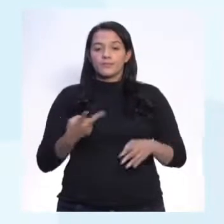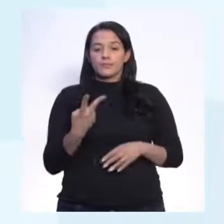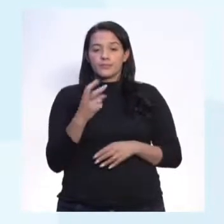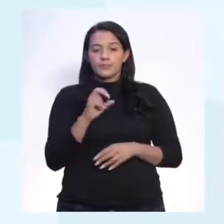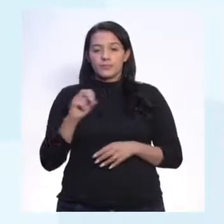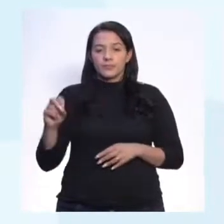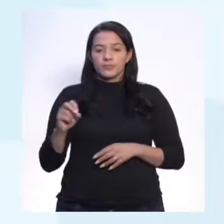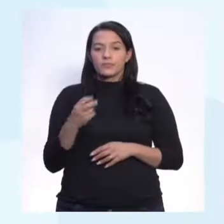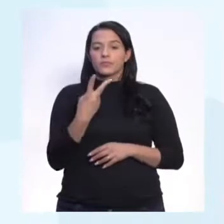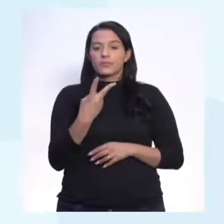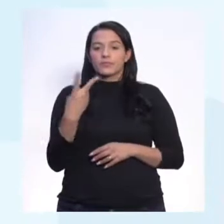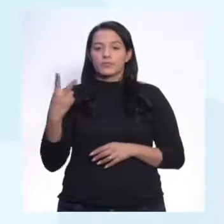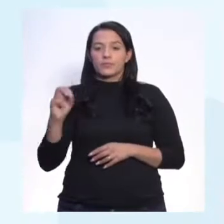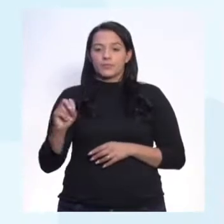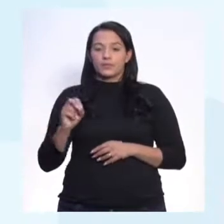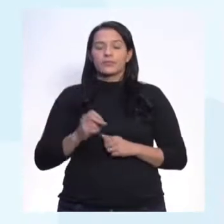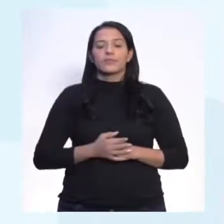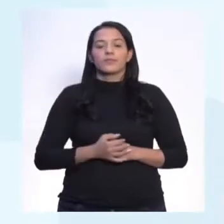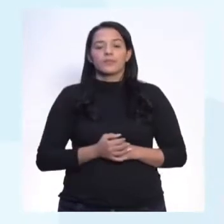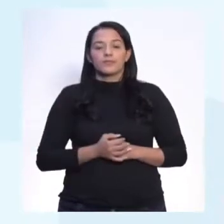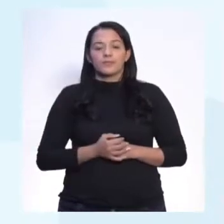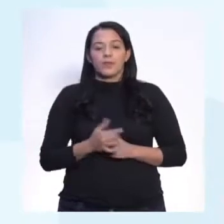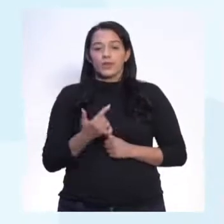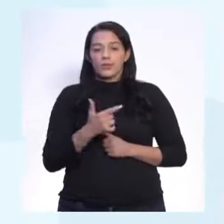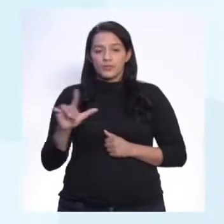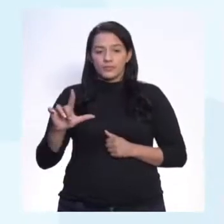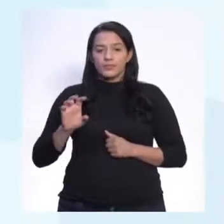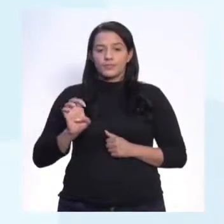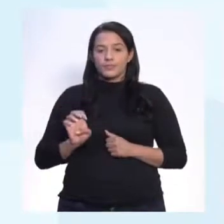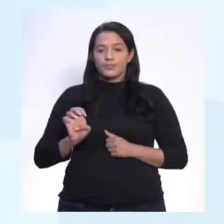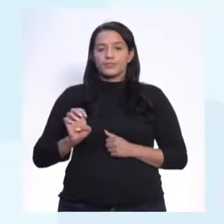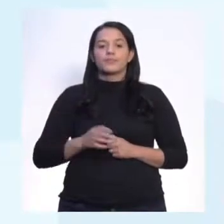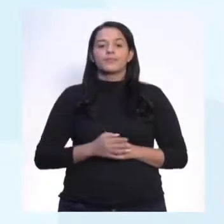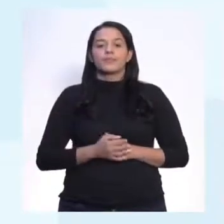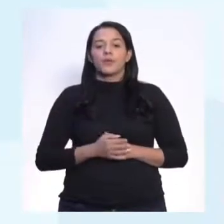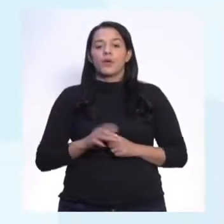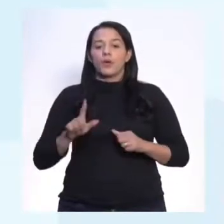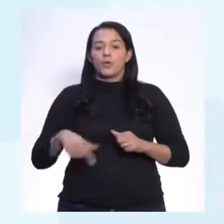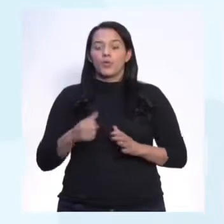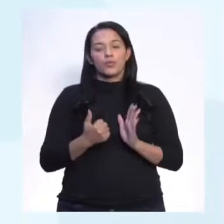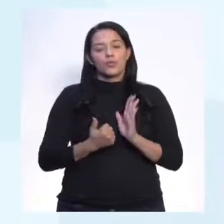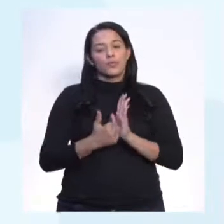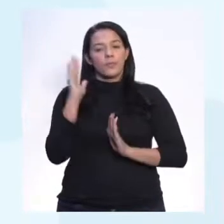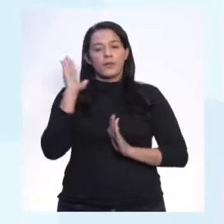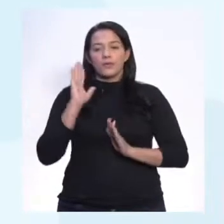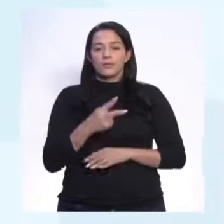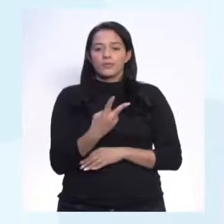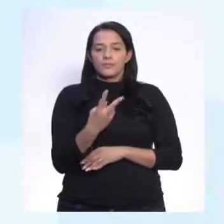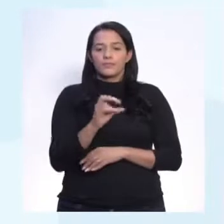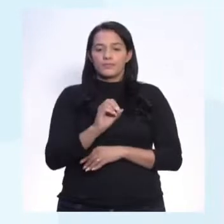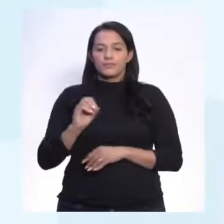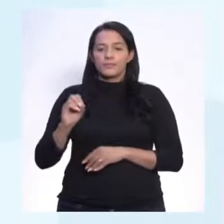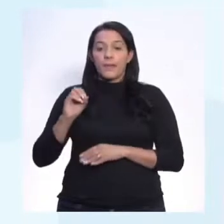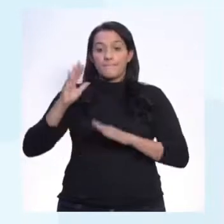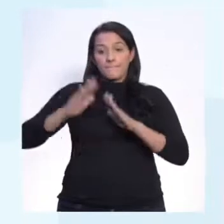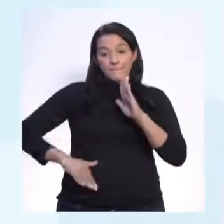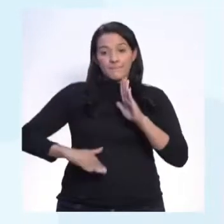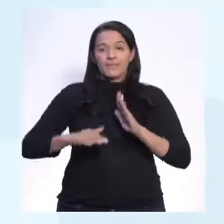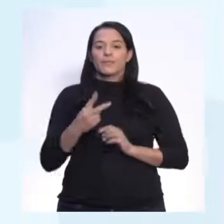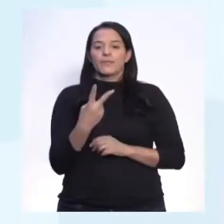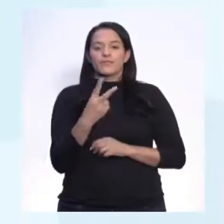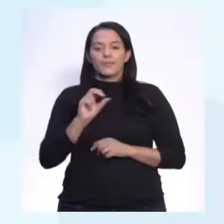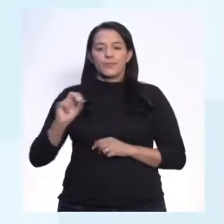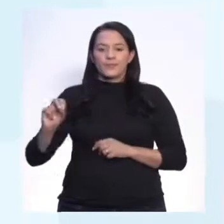entre 200 e 220. E alternativa E, um número de possibilidades menor